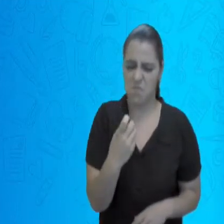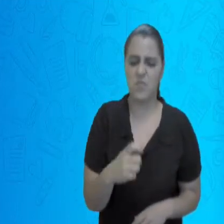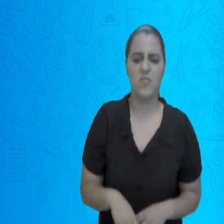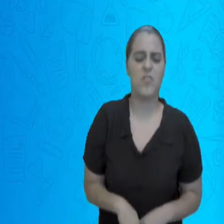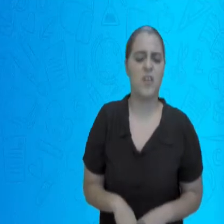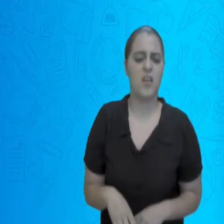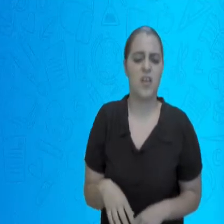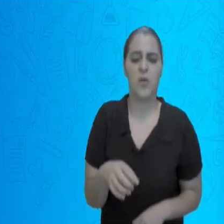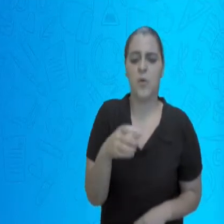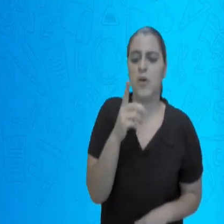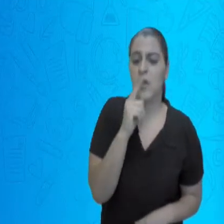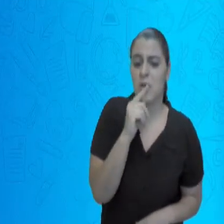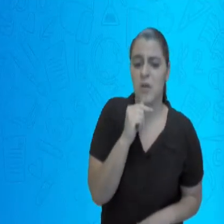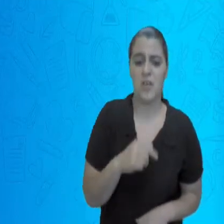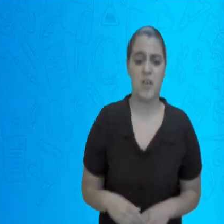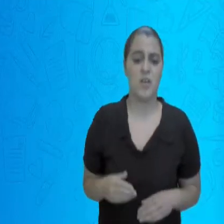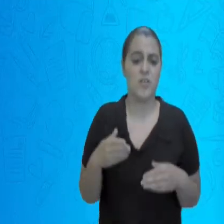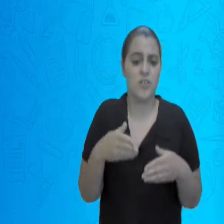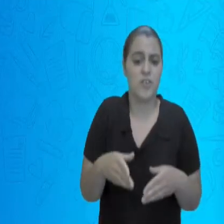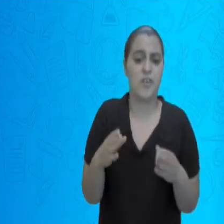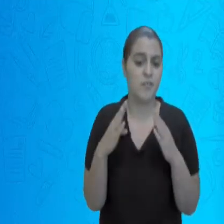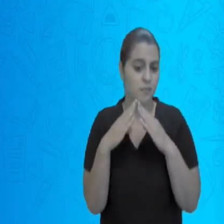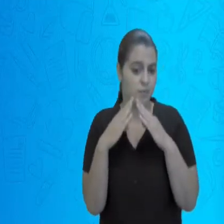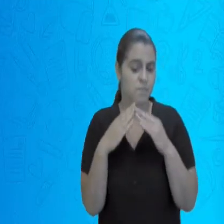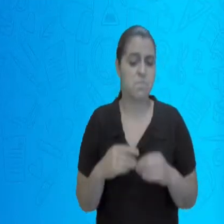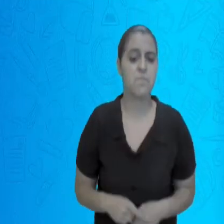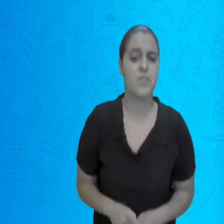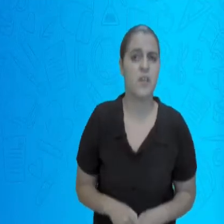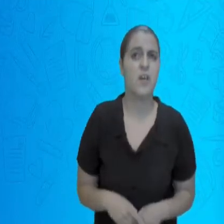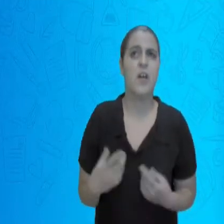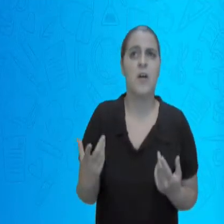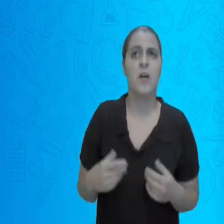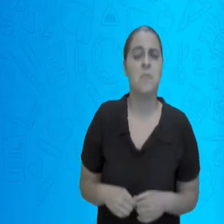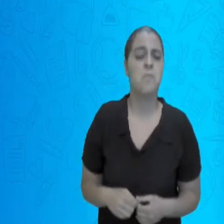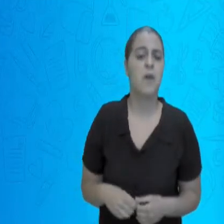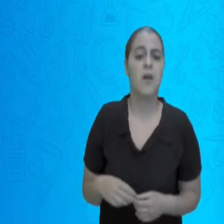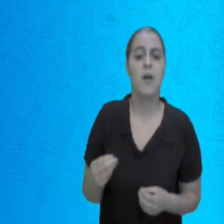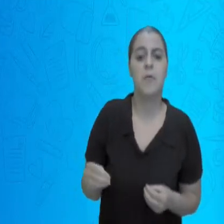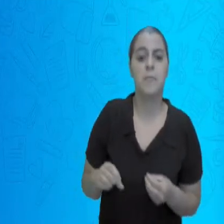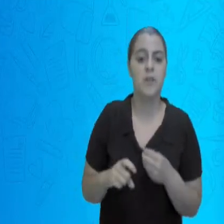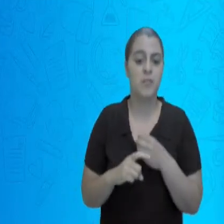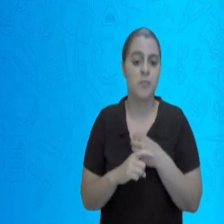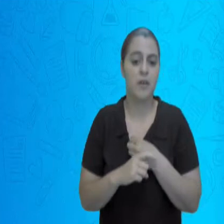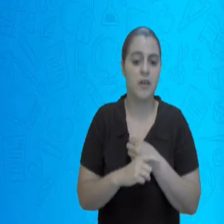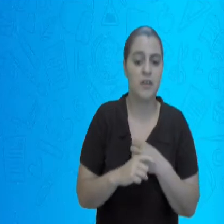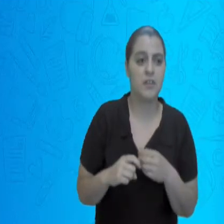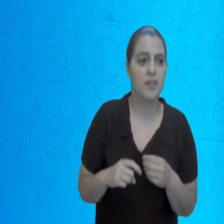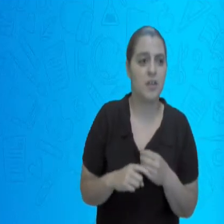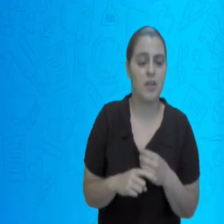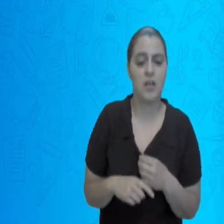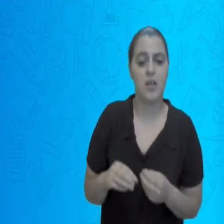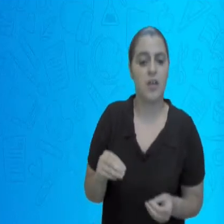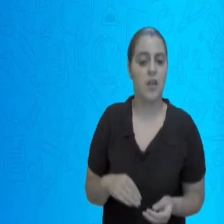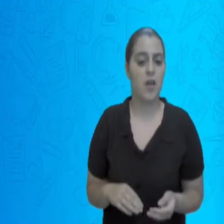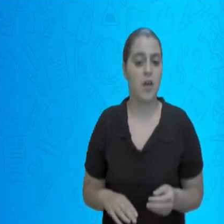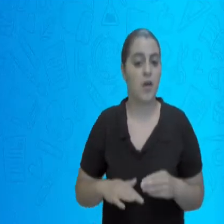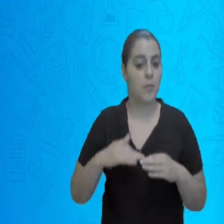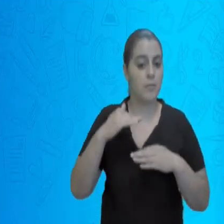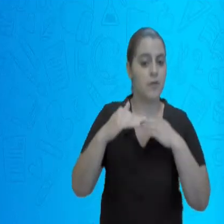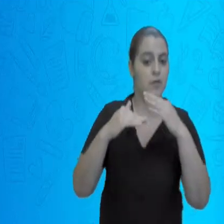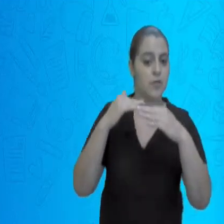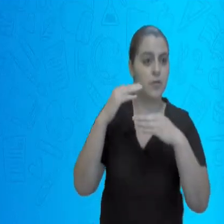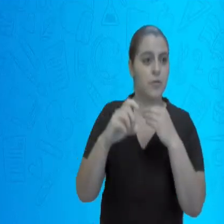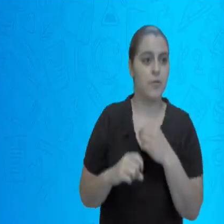casas. Isso se dava devido à proliferação, ao aumento da presença de